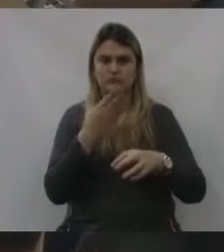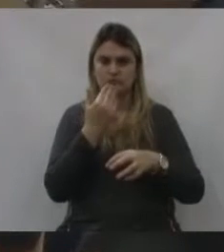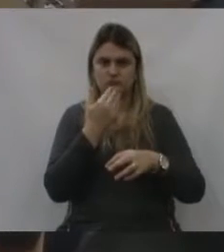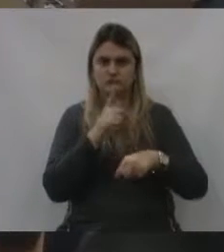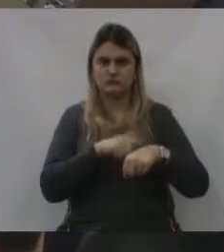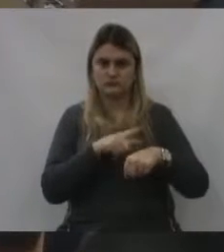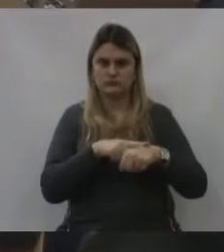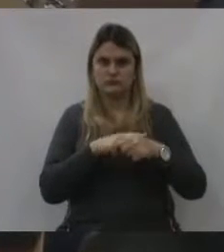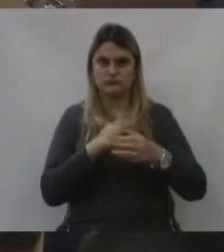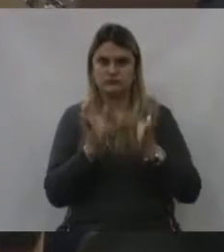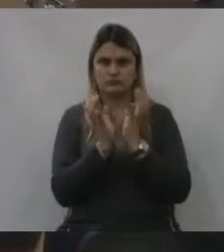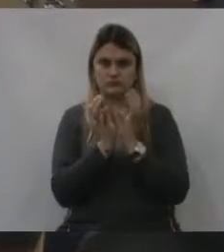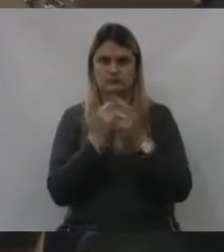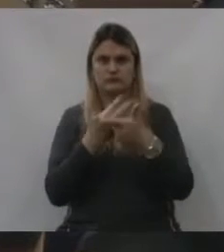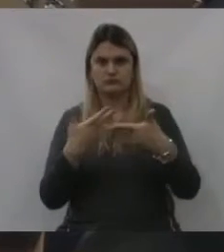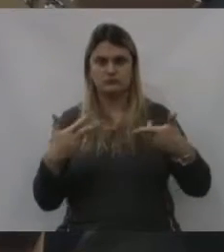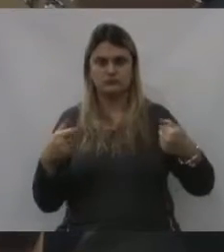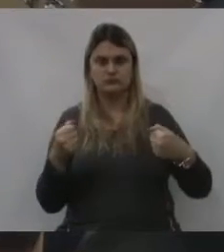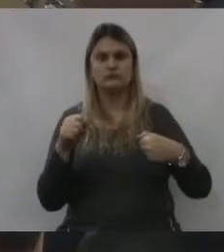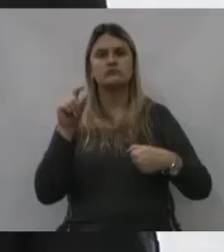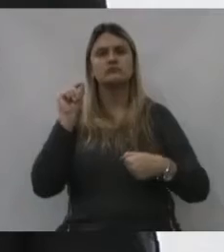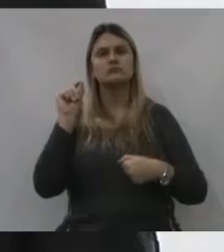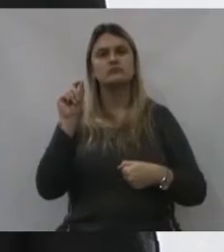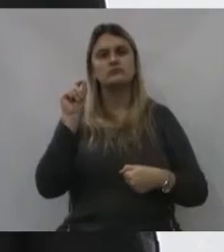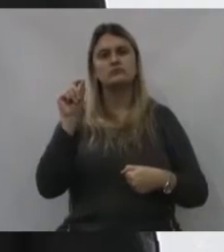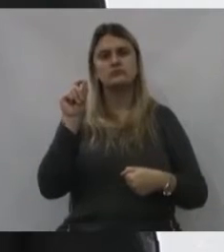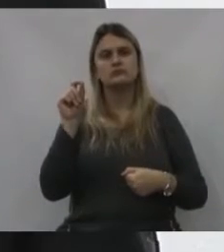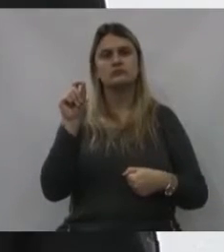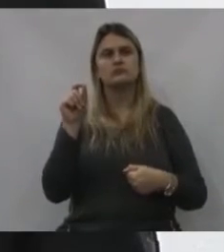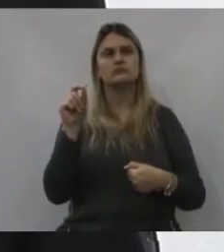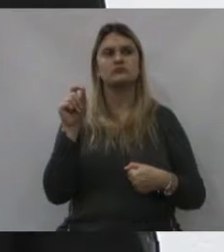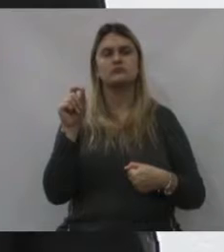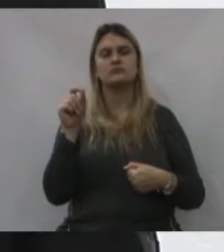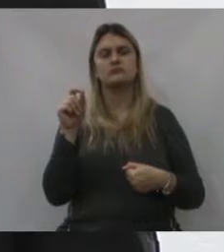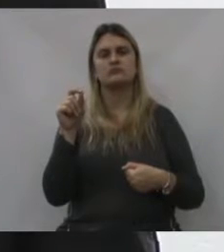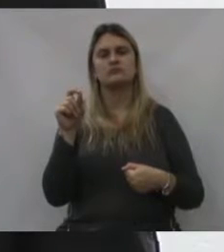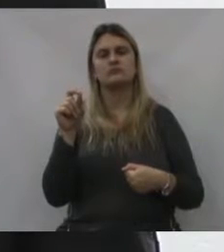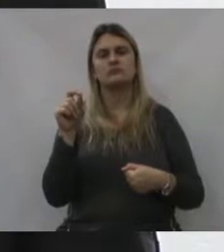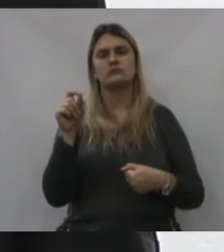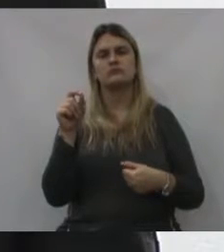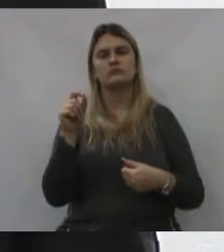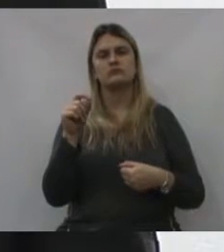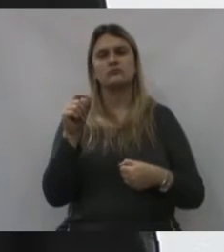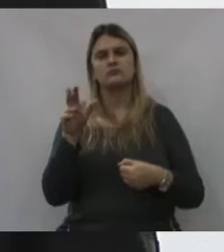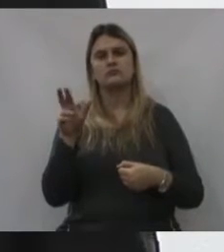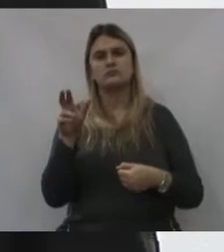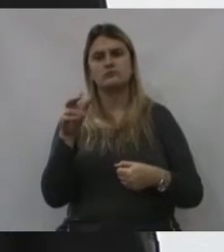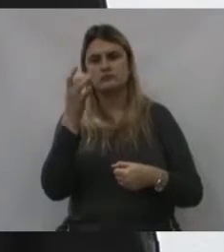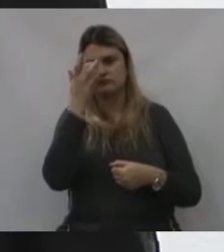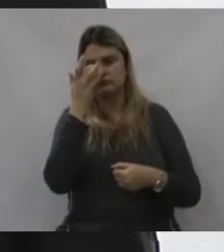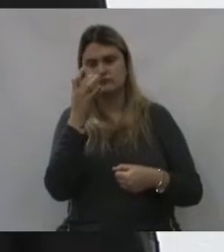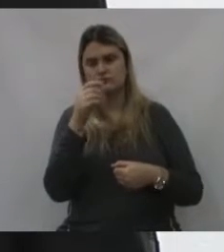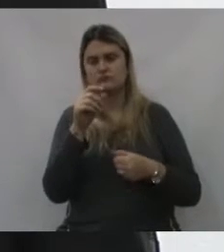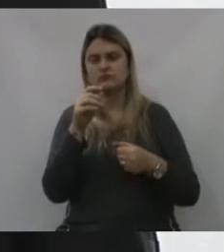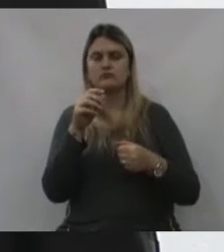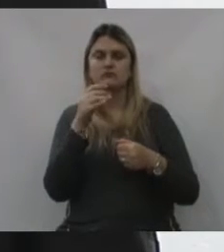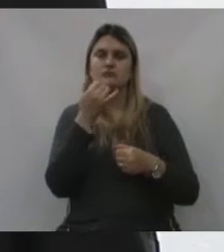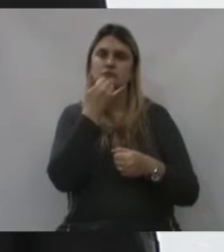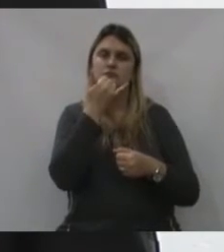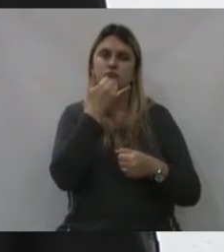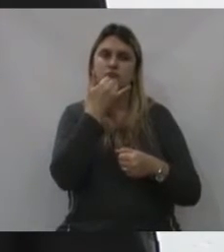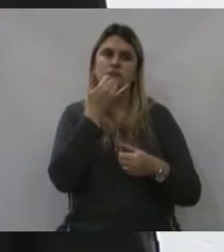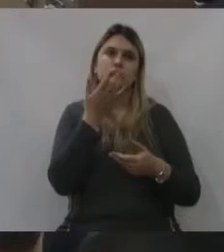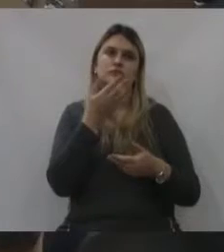né, da agricultura familiar. No que isso iria favorecer a